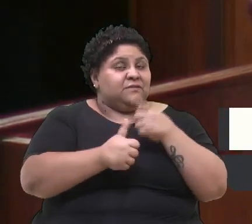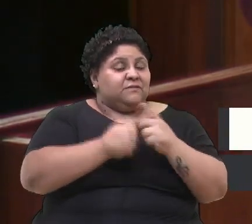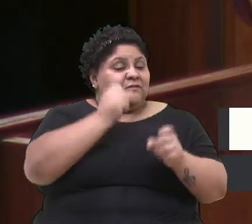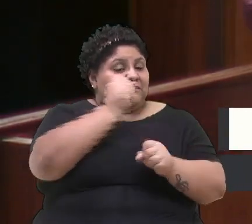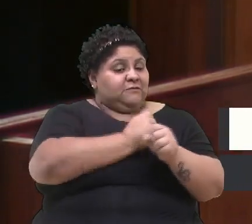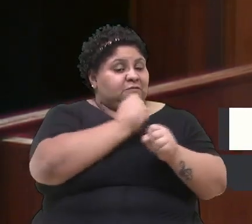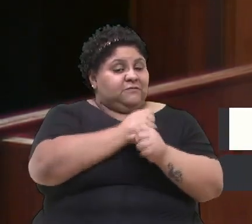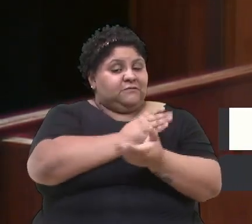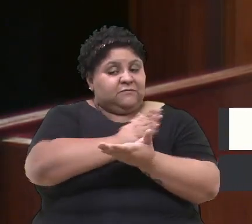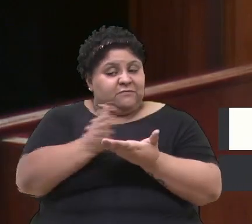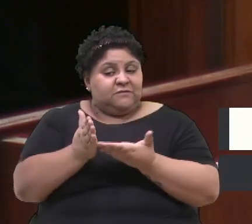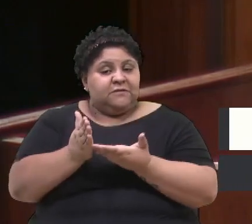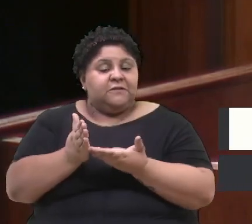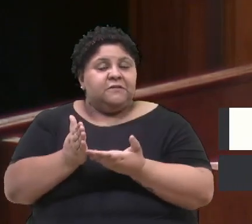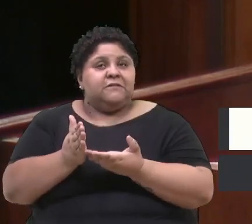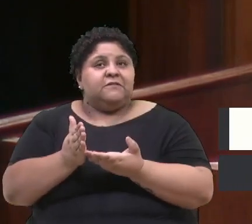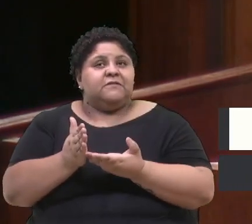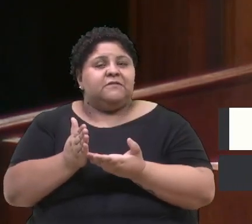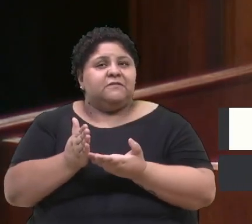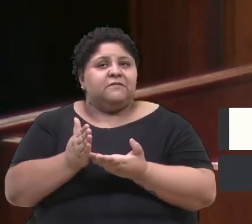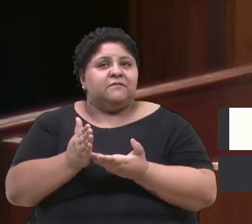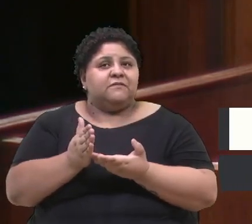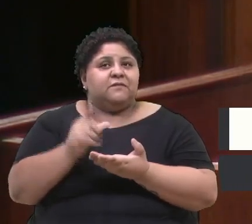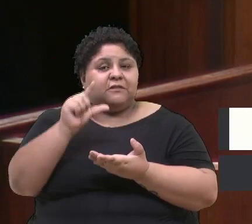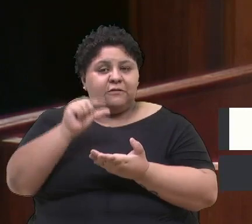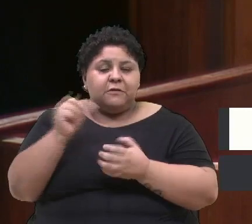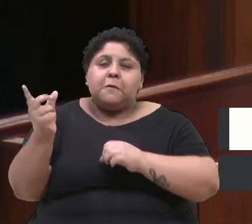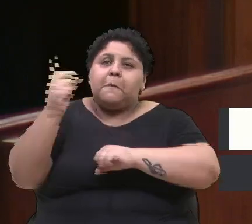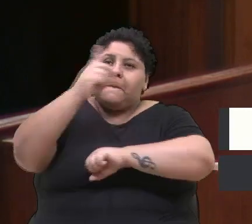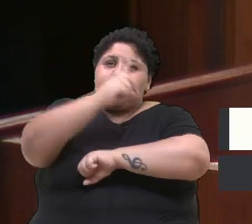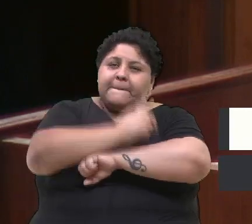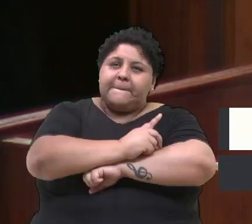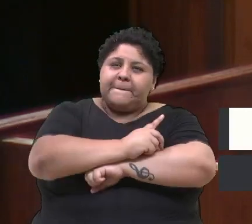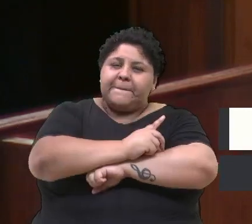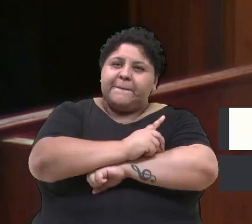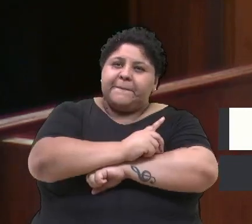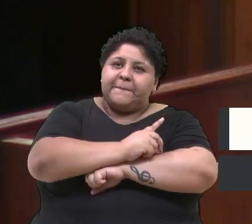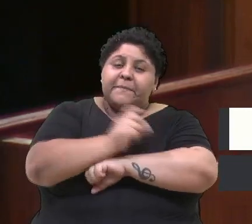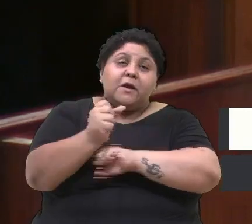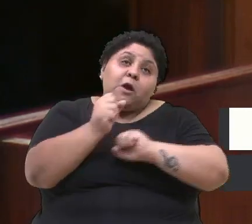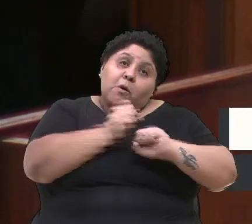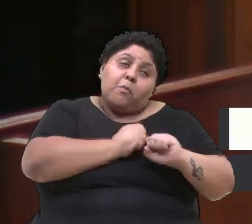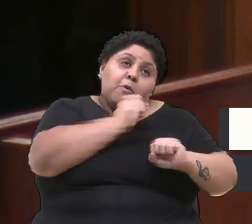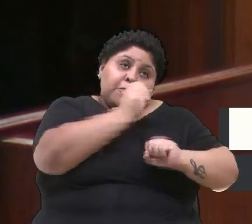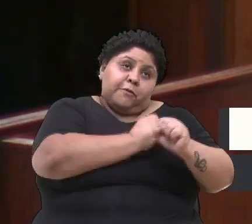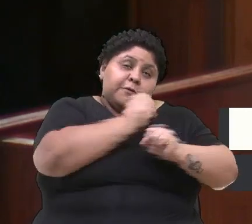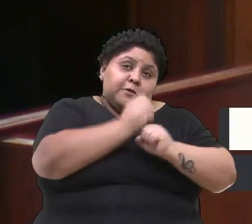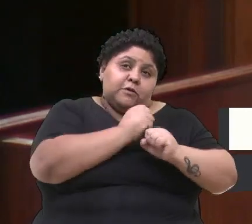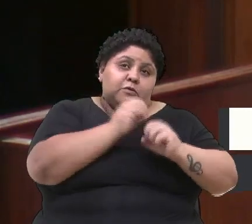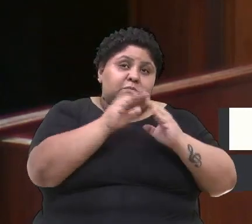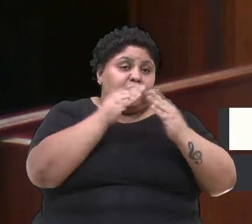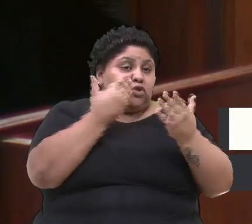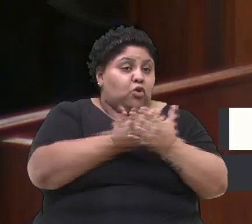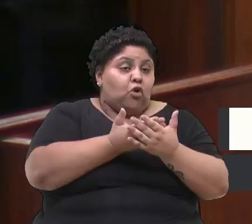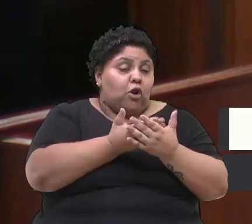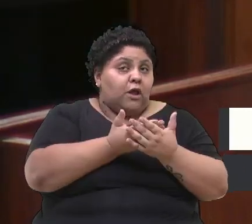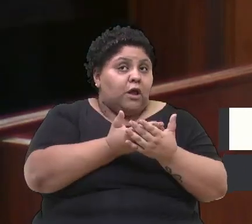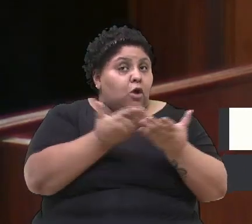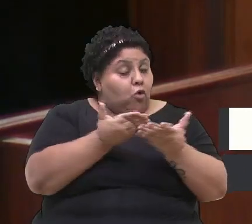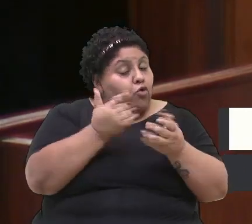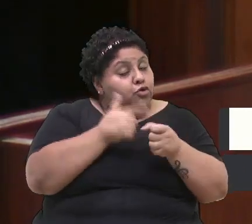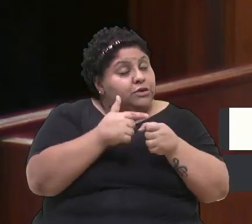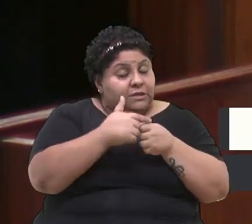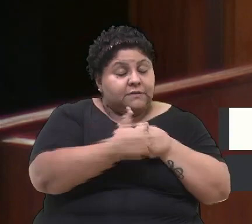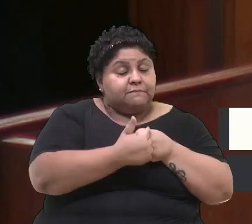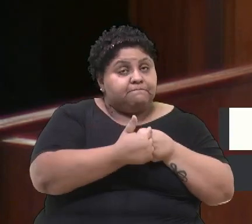vem, que em poucos dias pode ser construída uma escola hoje na cidade. E